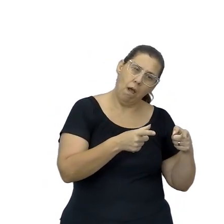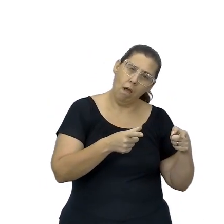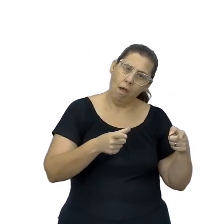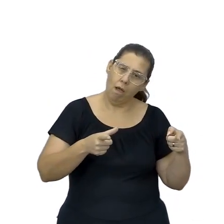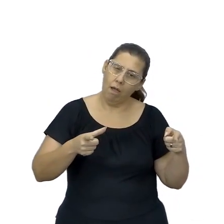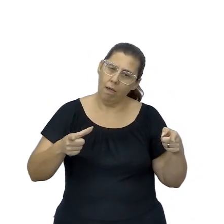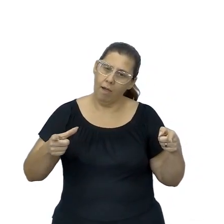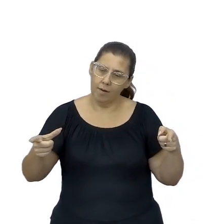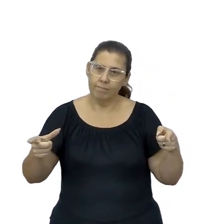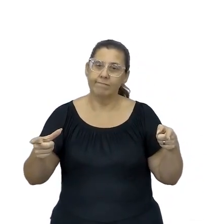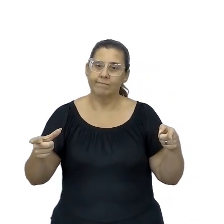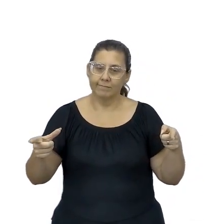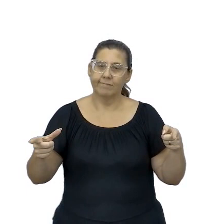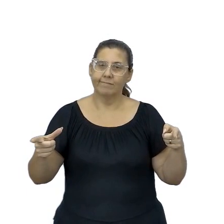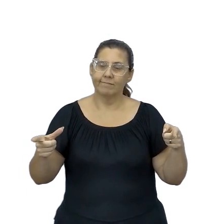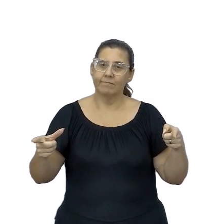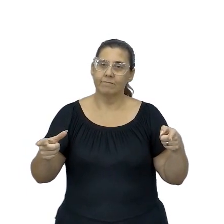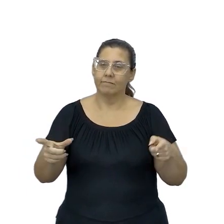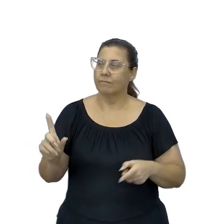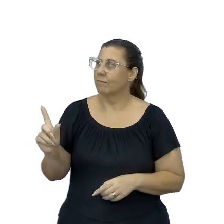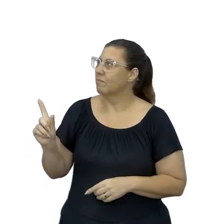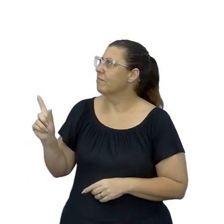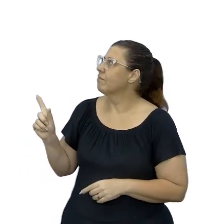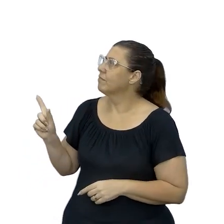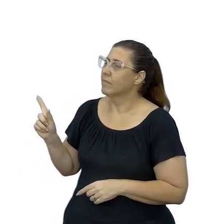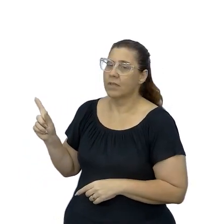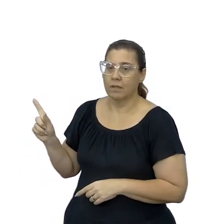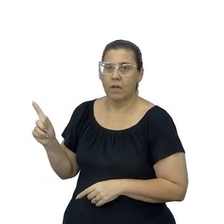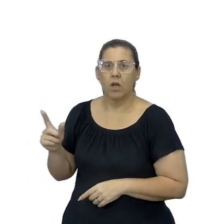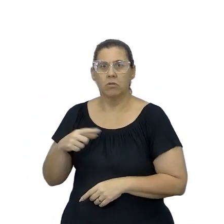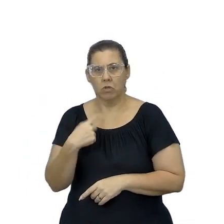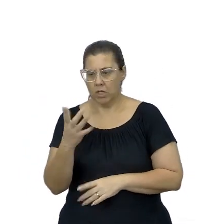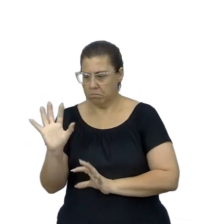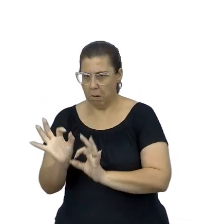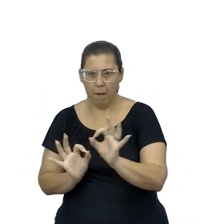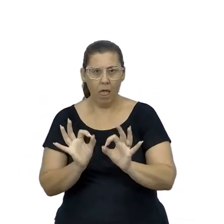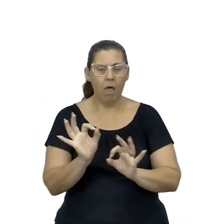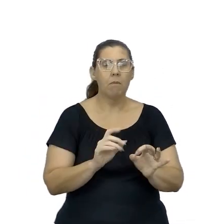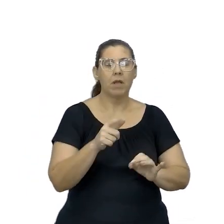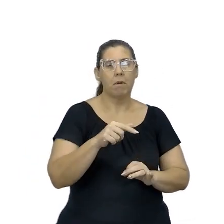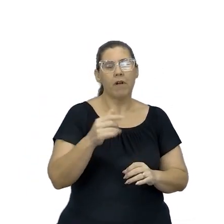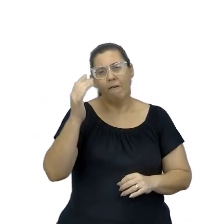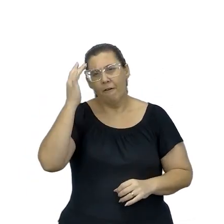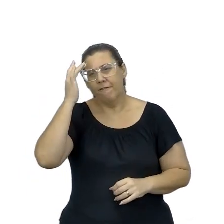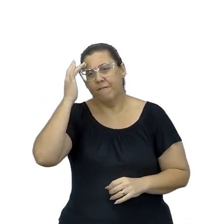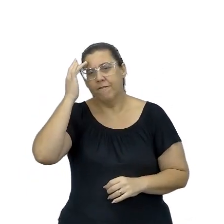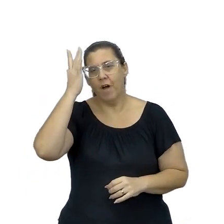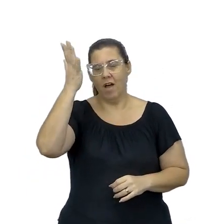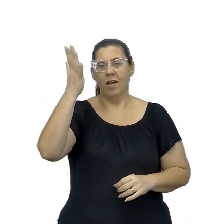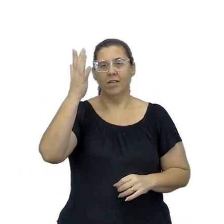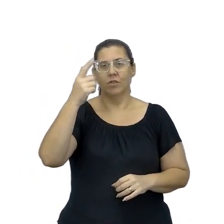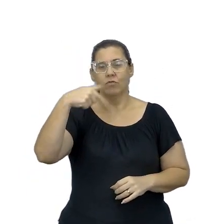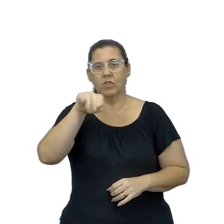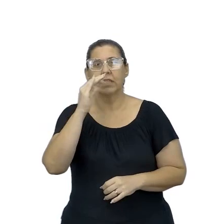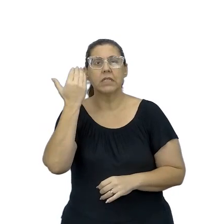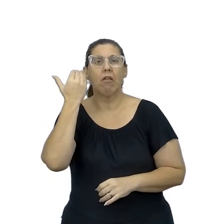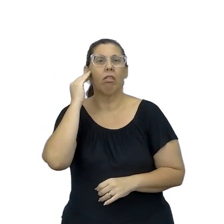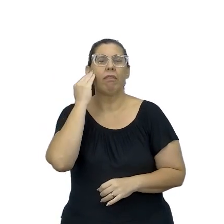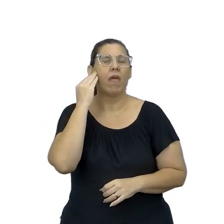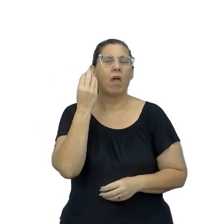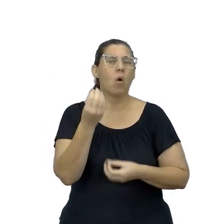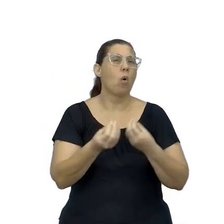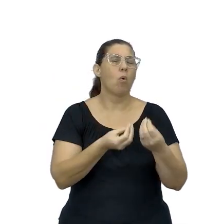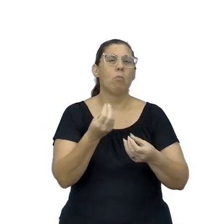sim. Ela é um slide que a gente construiu aqui na nossa equipe para facilitar até mesmo a compreensão de onde